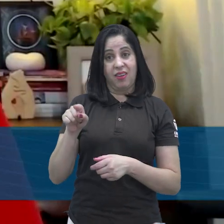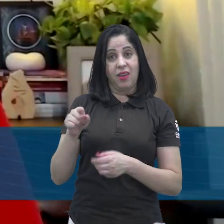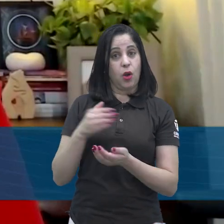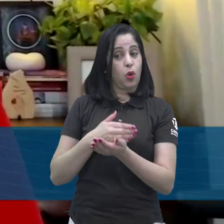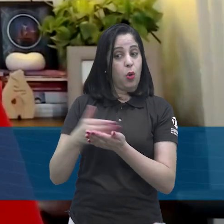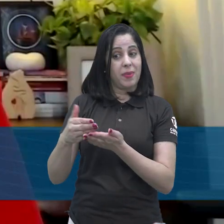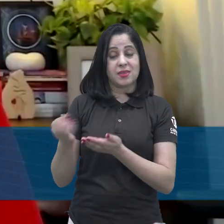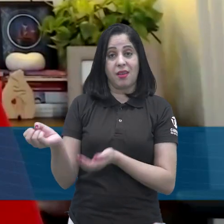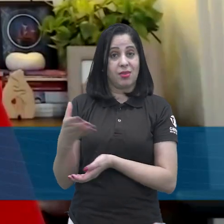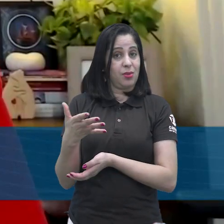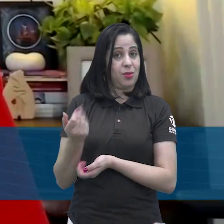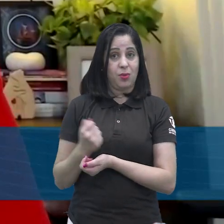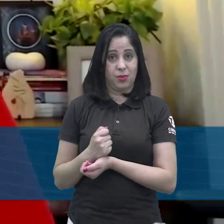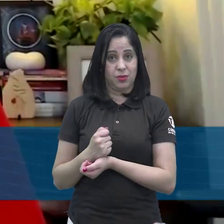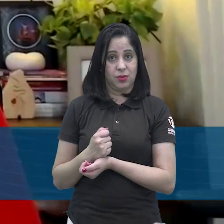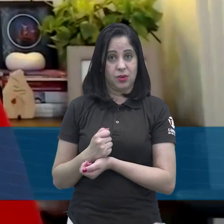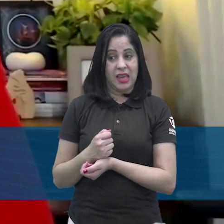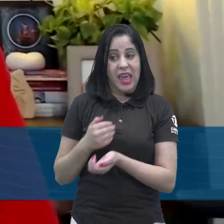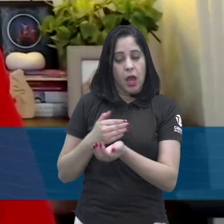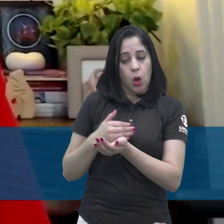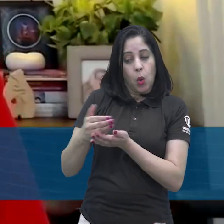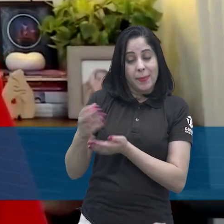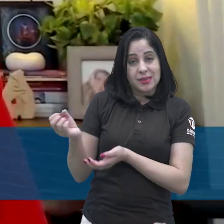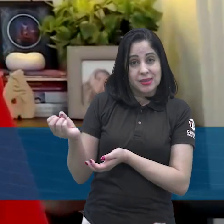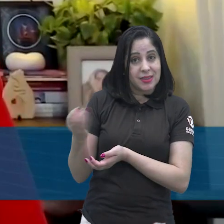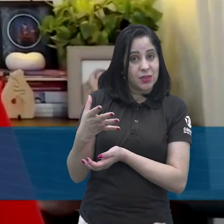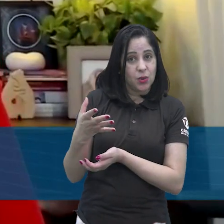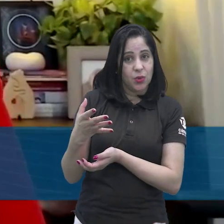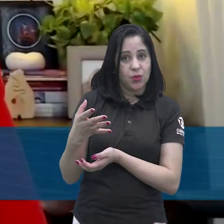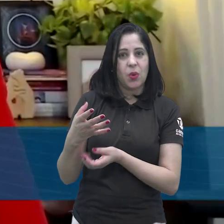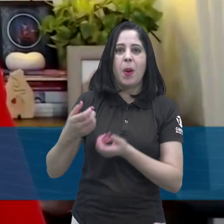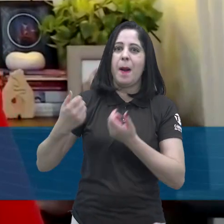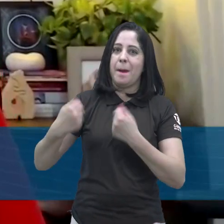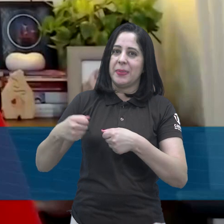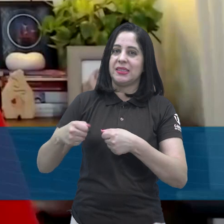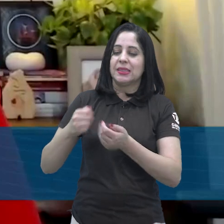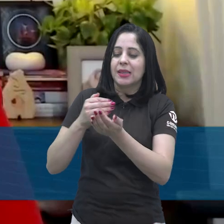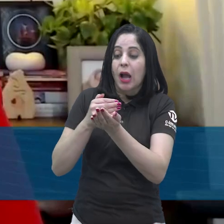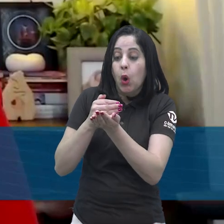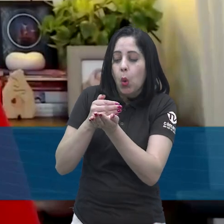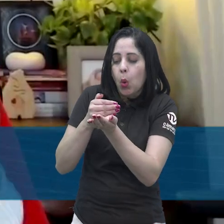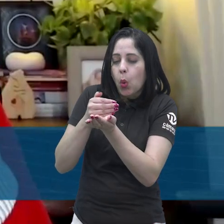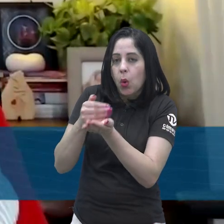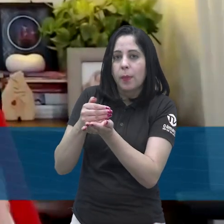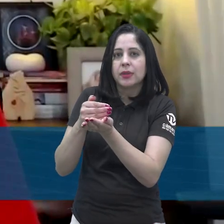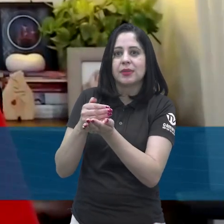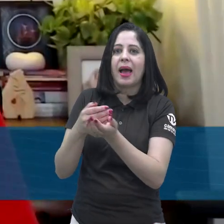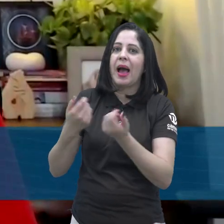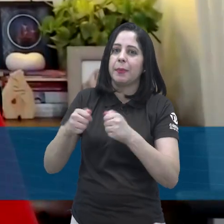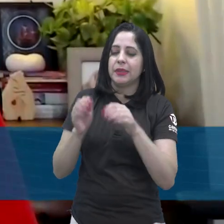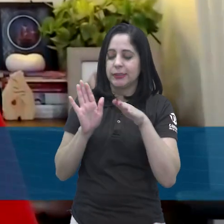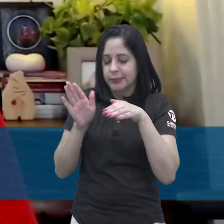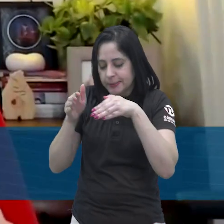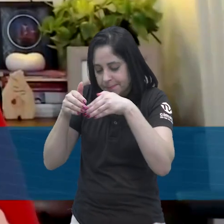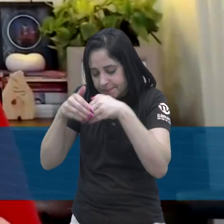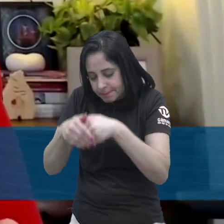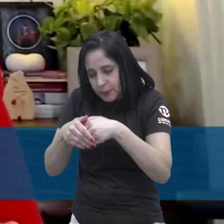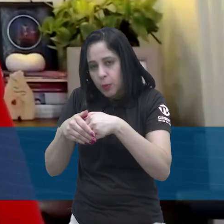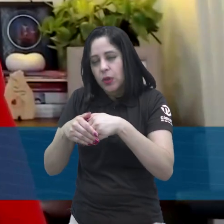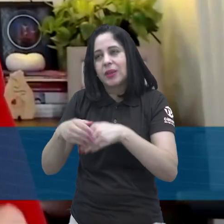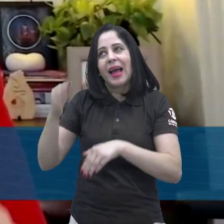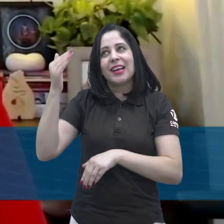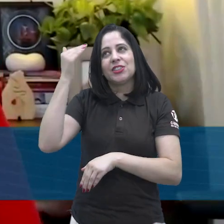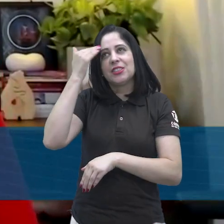algo novo. E para você construir algo novo, vai ter que começar do zero. Então, é assim, vestir a sandalinha da